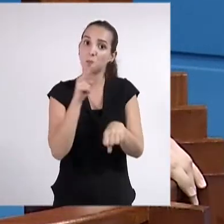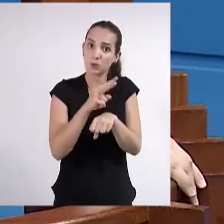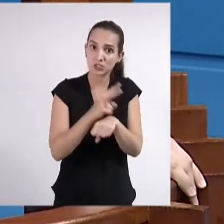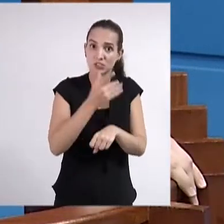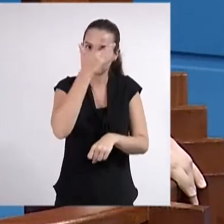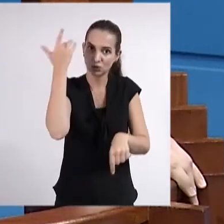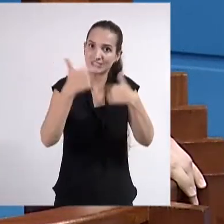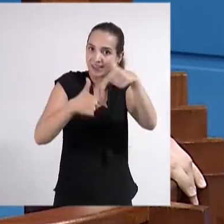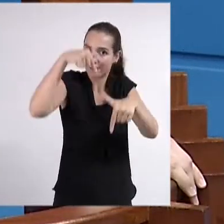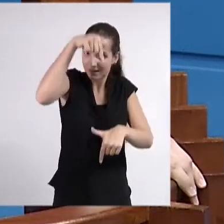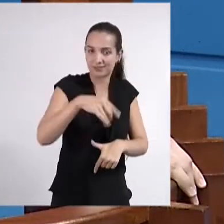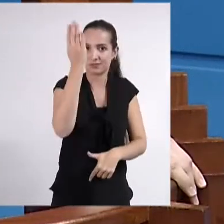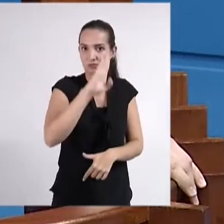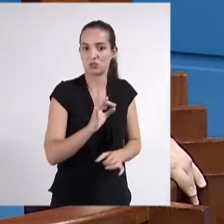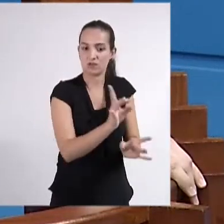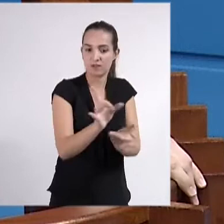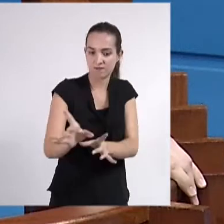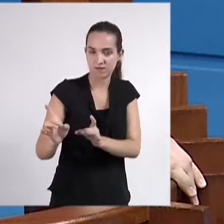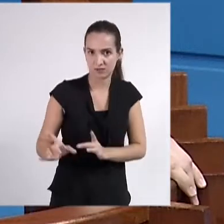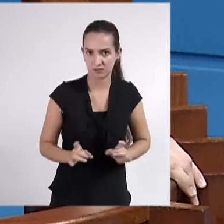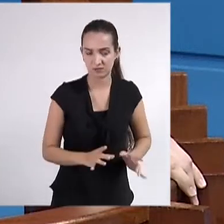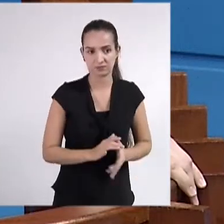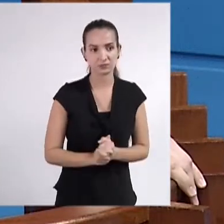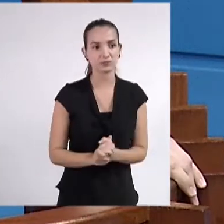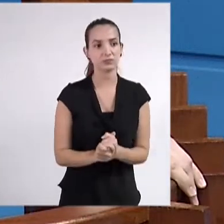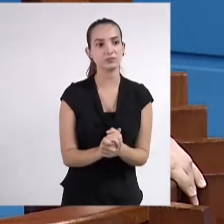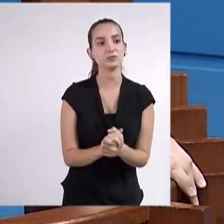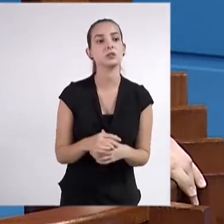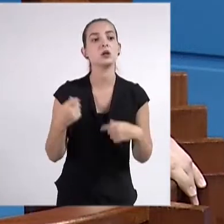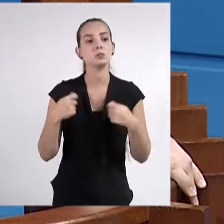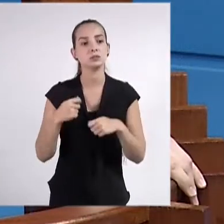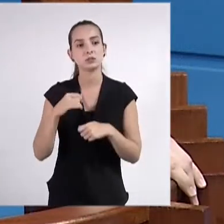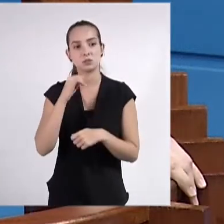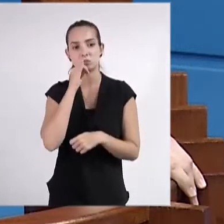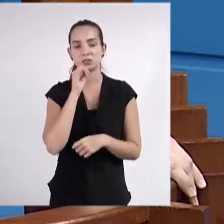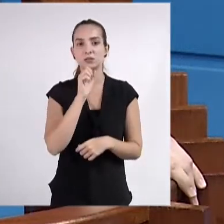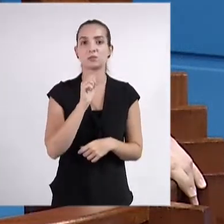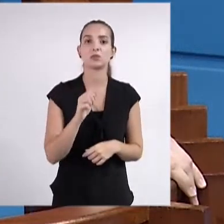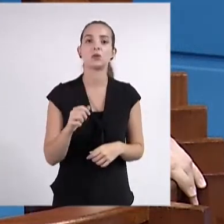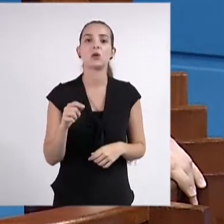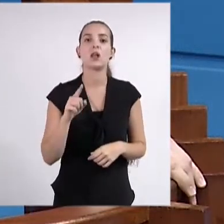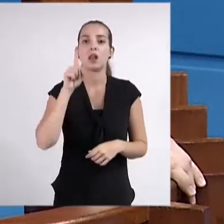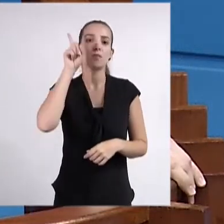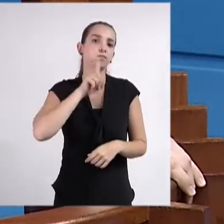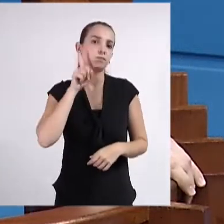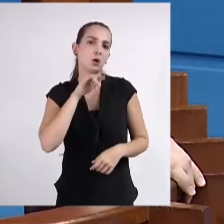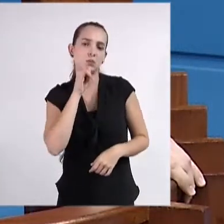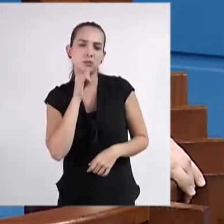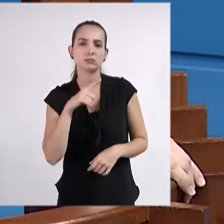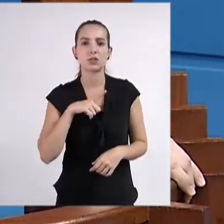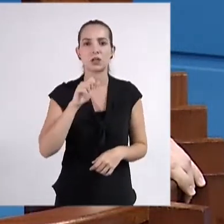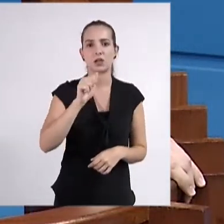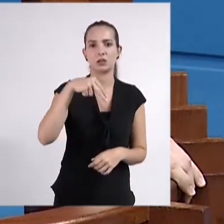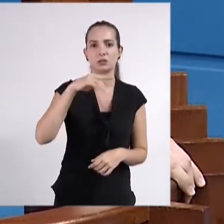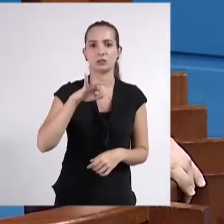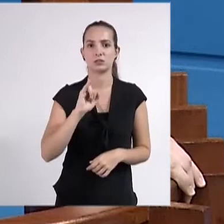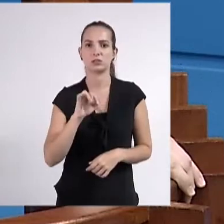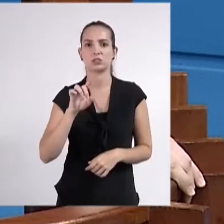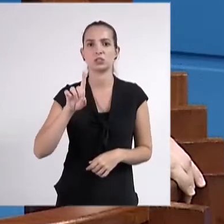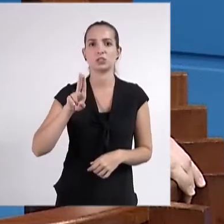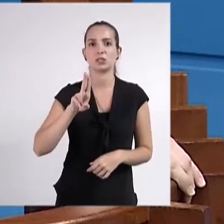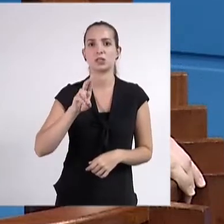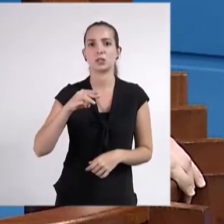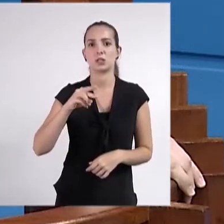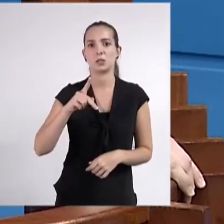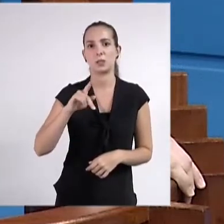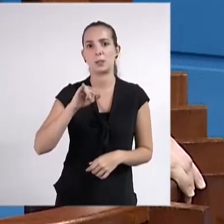estabelecida a política antidumping, vedava-se inclusive países como Argentina, Uruguai, e